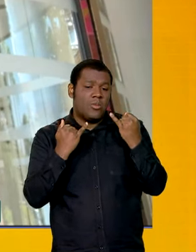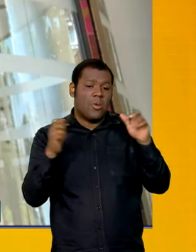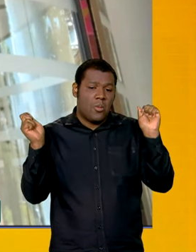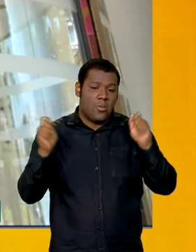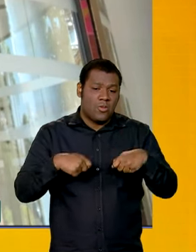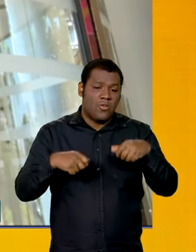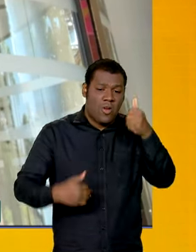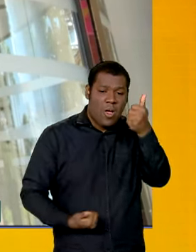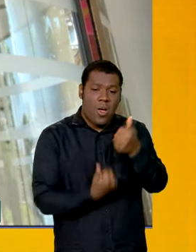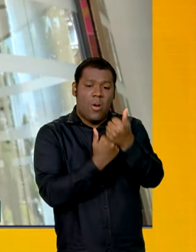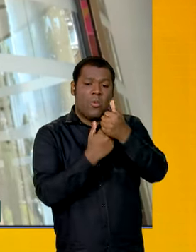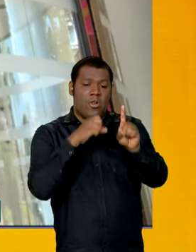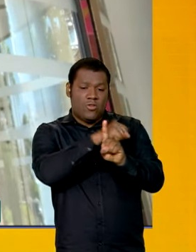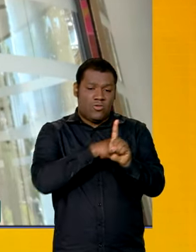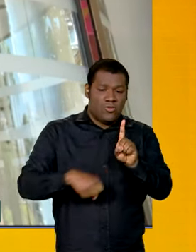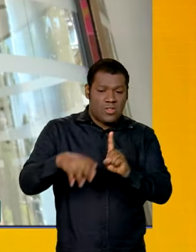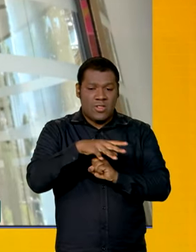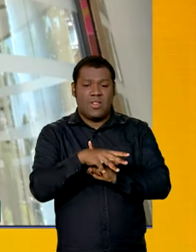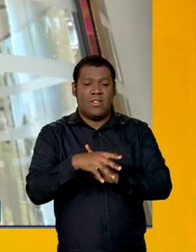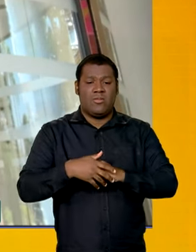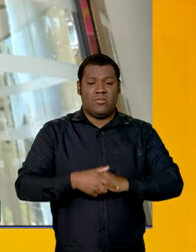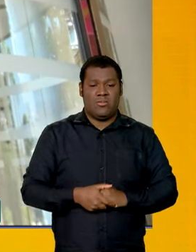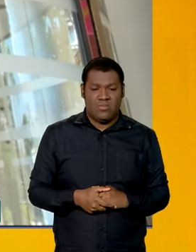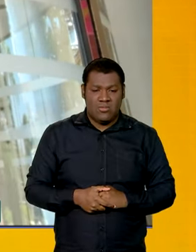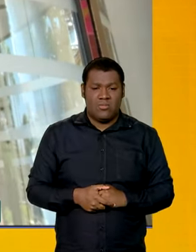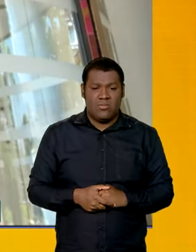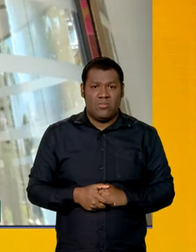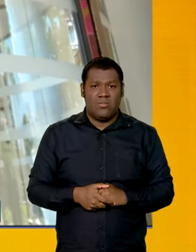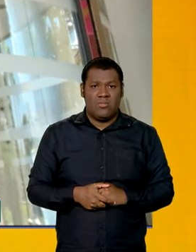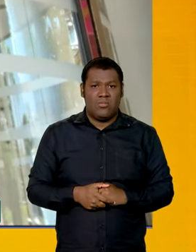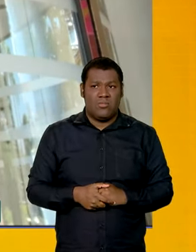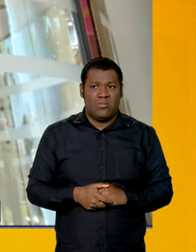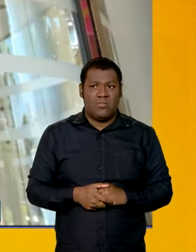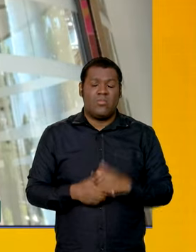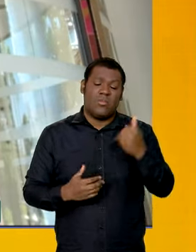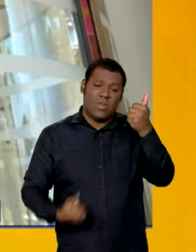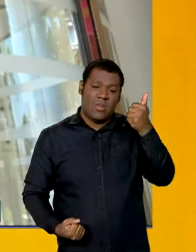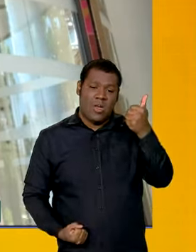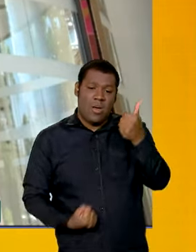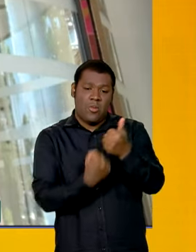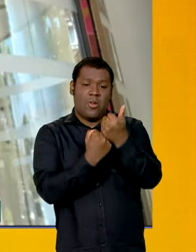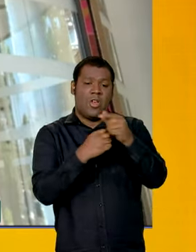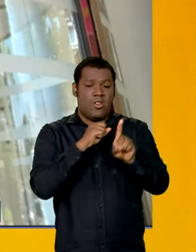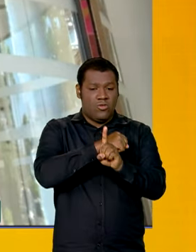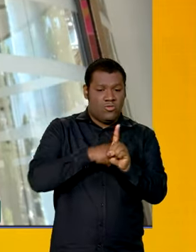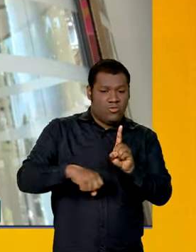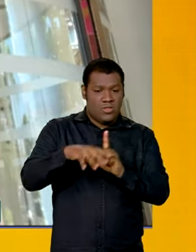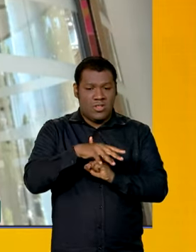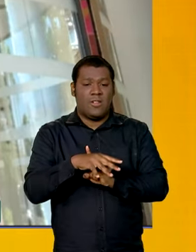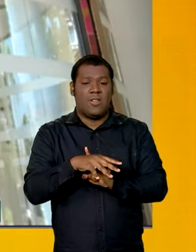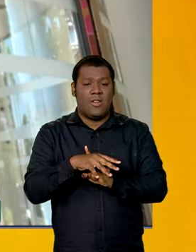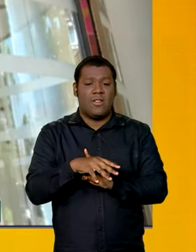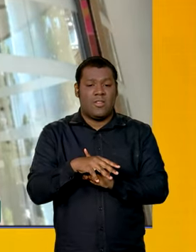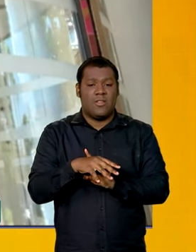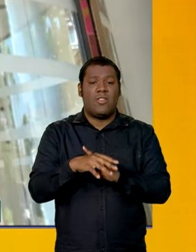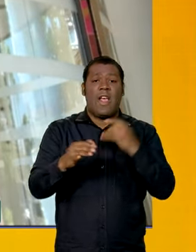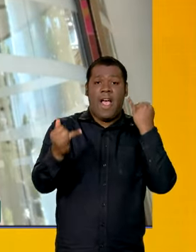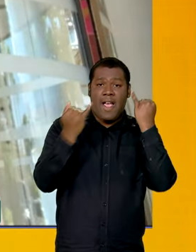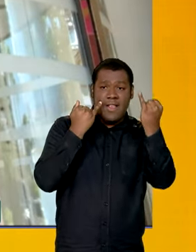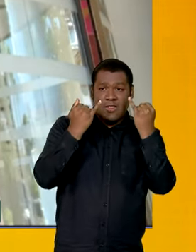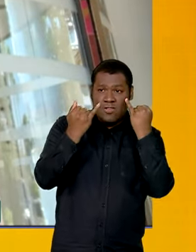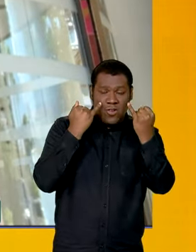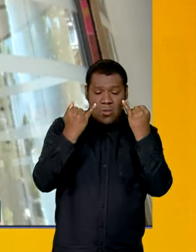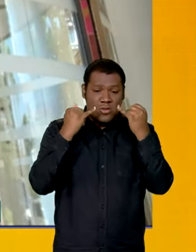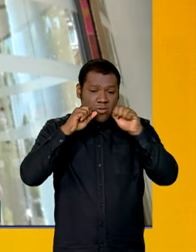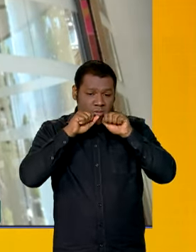a sociedade de forma que ela desfrute de um ambiente social e que as informações que circulam, que